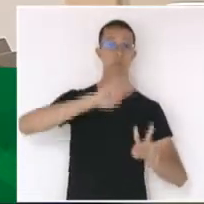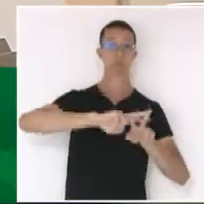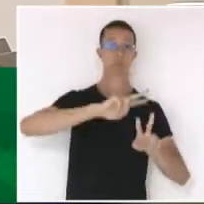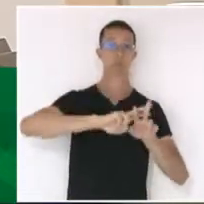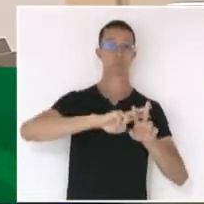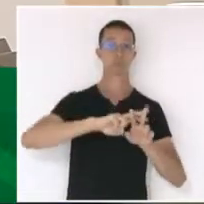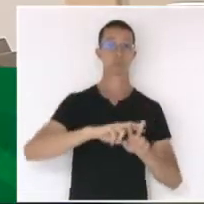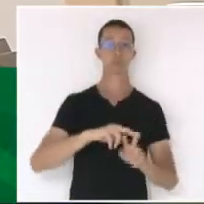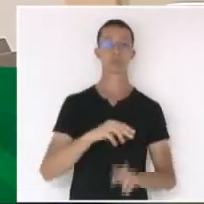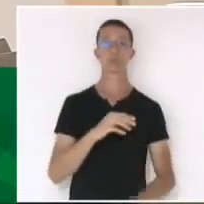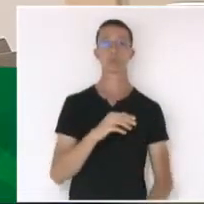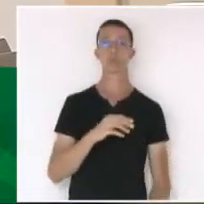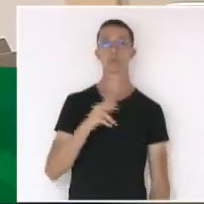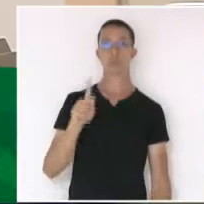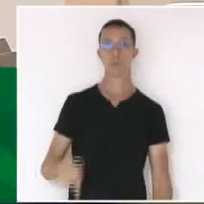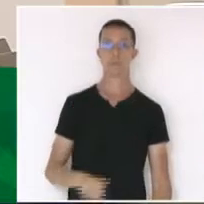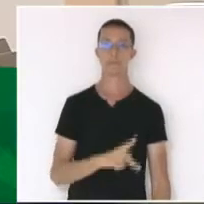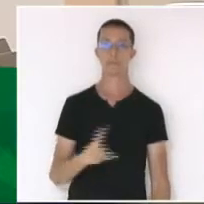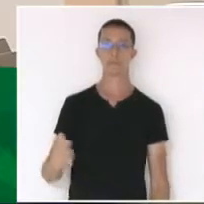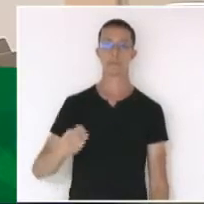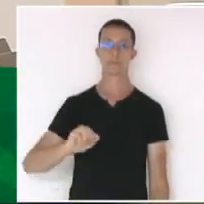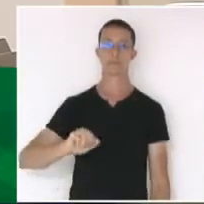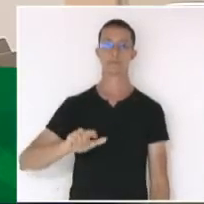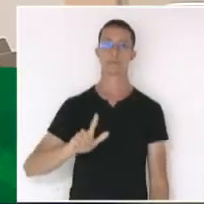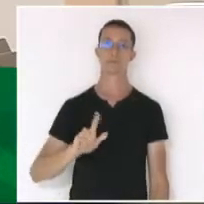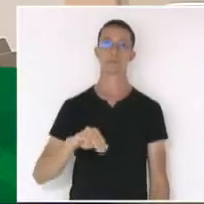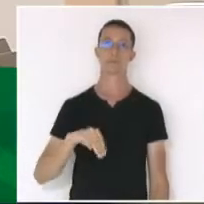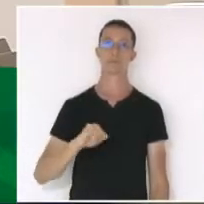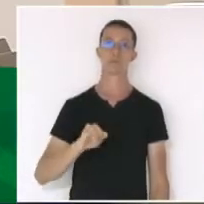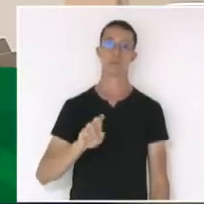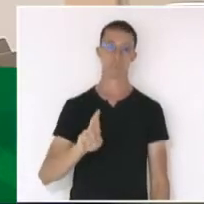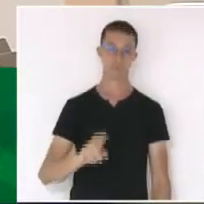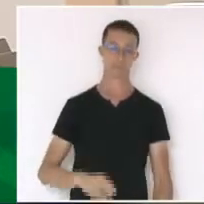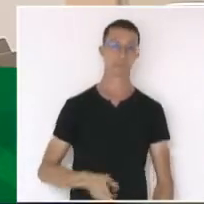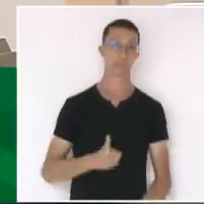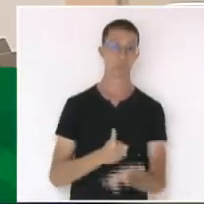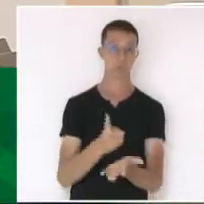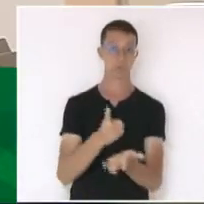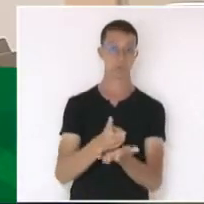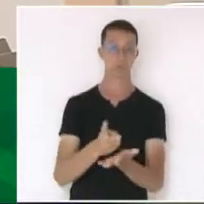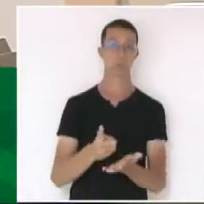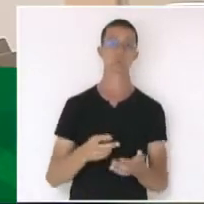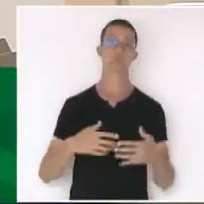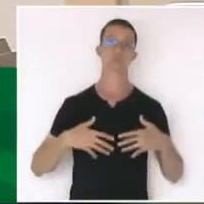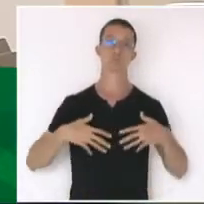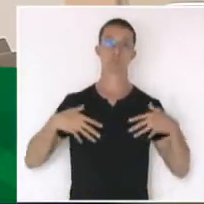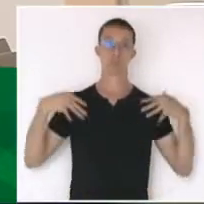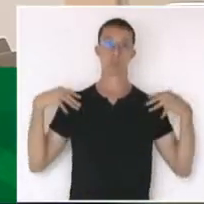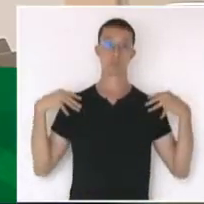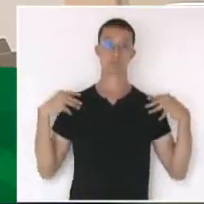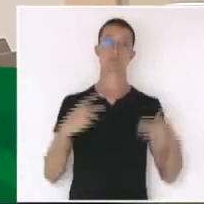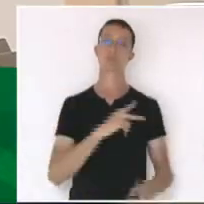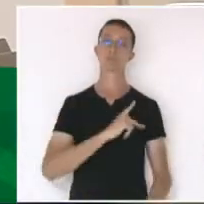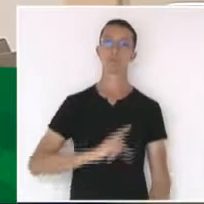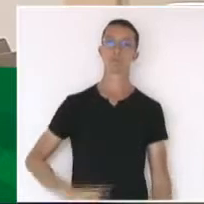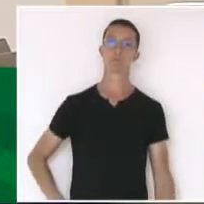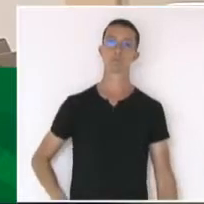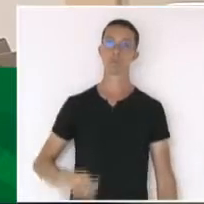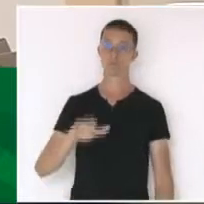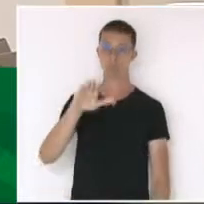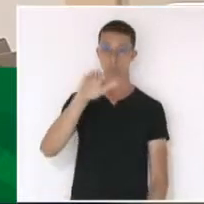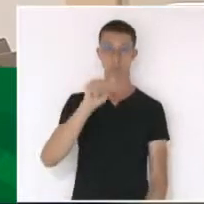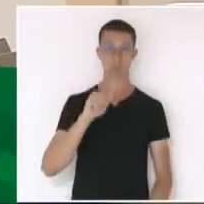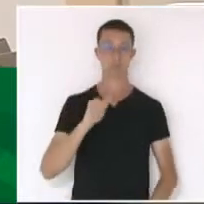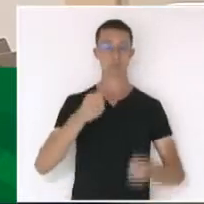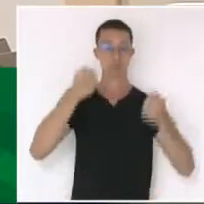Padre Almiro José Ramos dando continuidade à solenidade o senhor presidente convidou para discorrer sobre o tema da Campanha